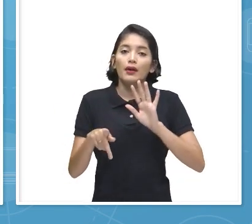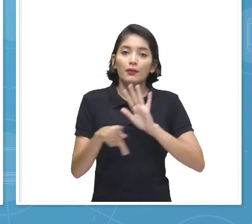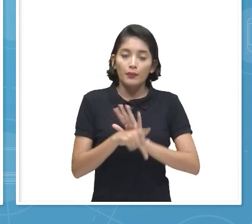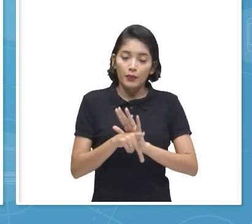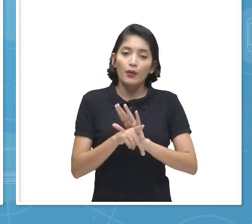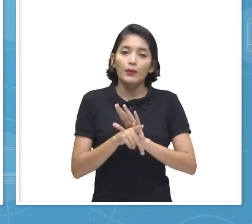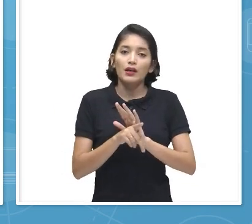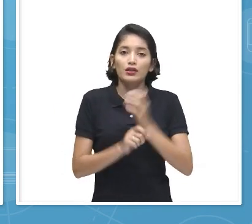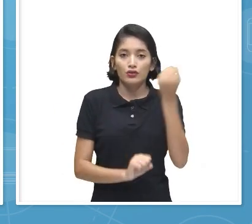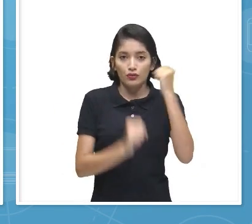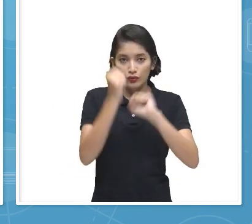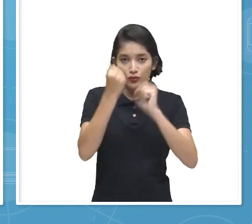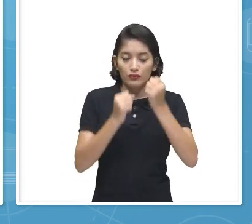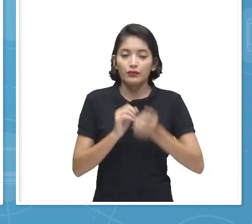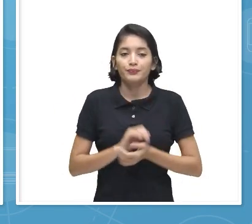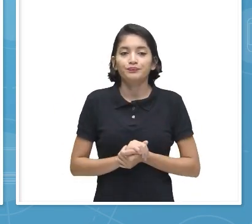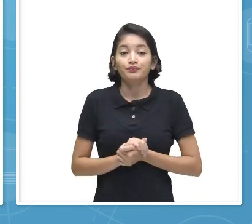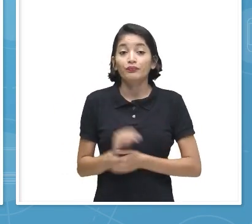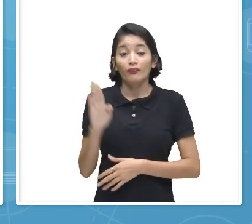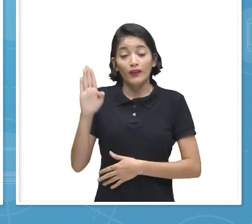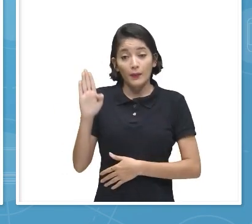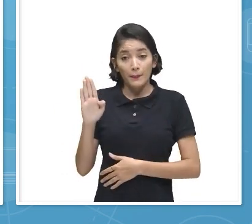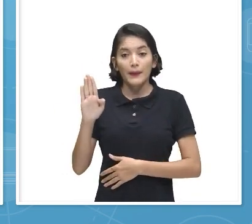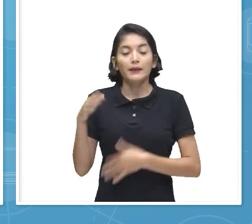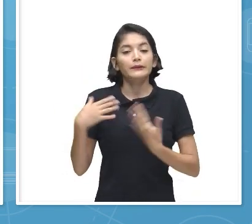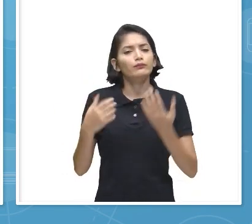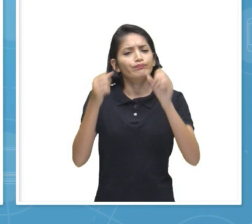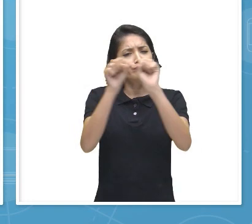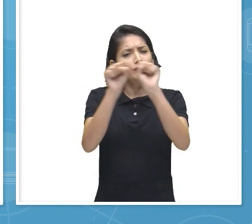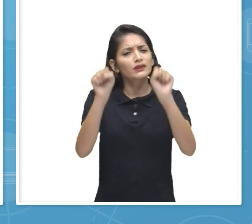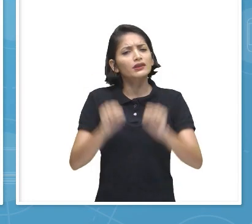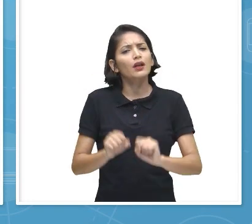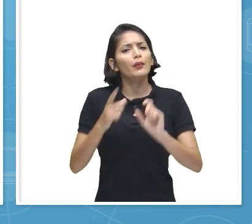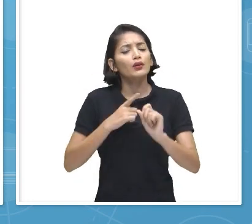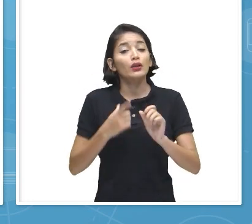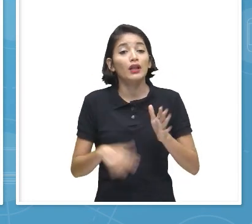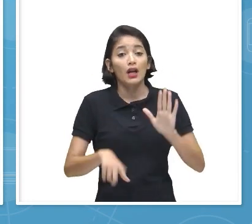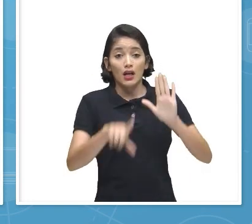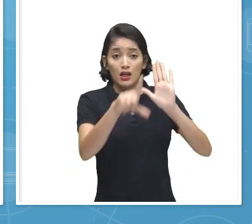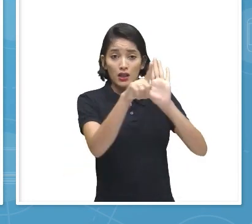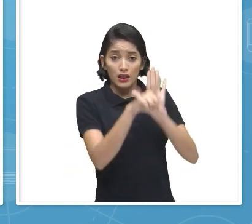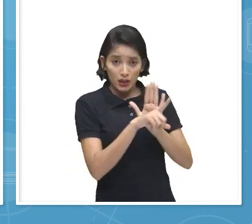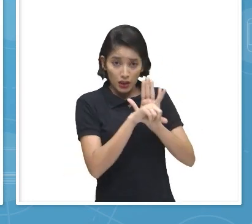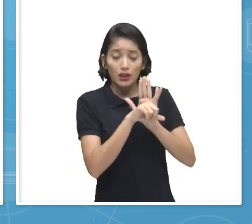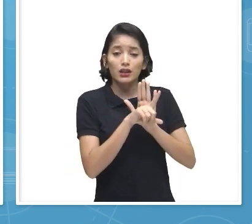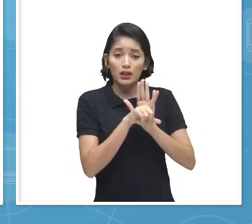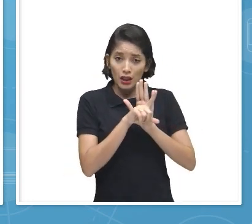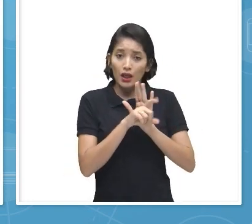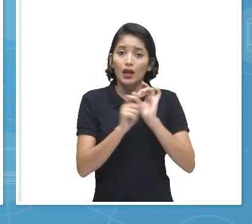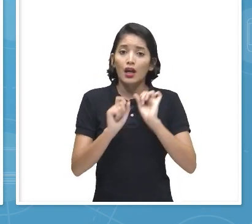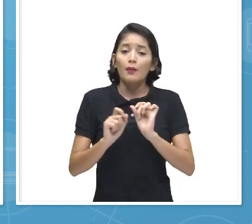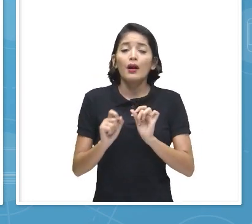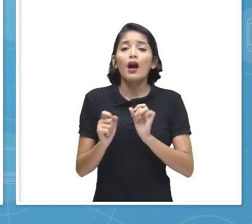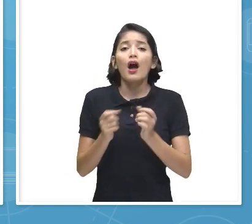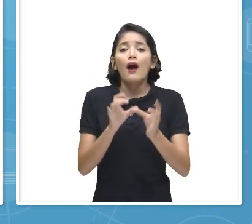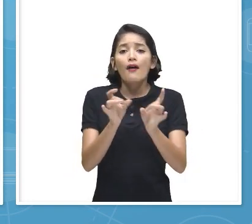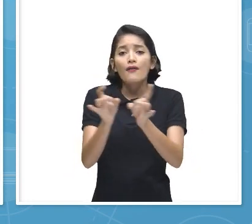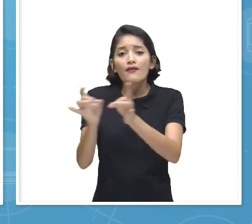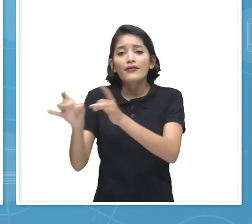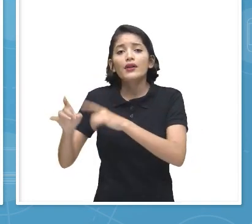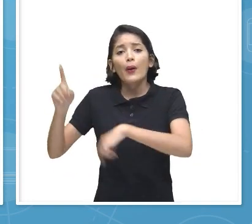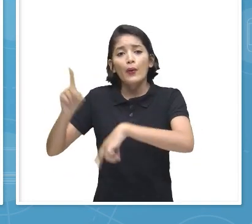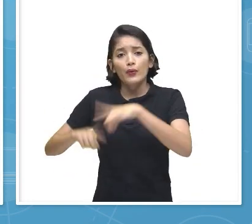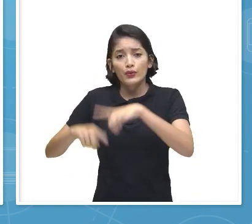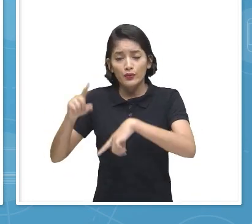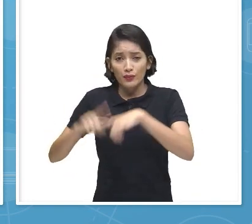Letra B. Nesse sistema, as empresas procuram assegurar a lei da livre concorrência para baratear os seus